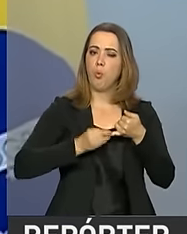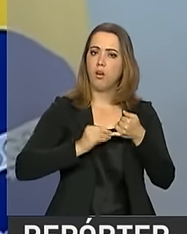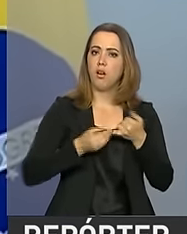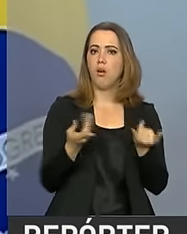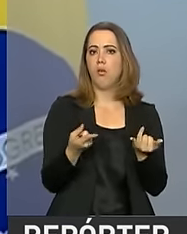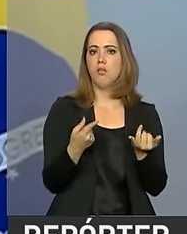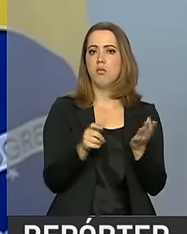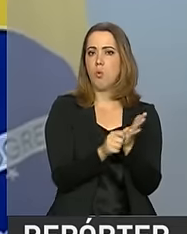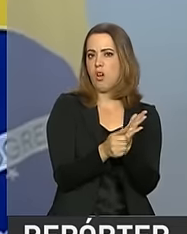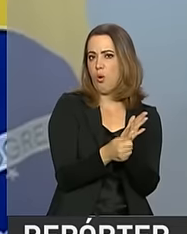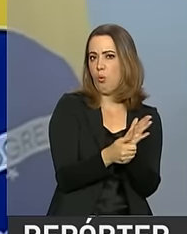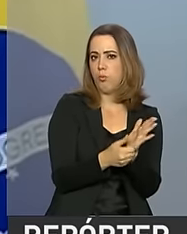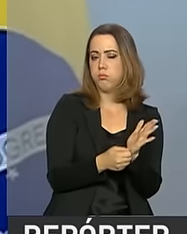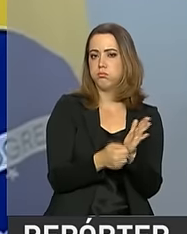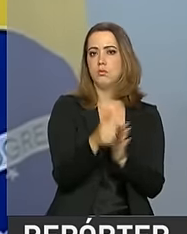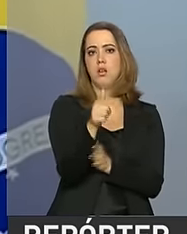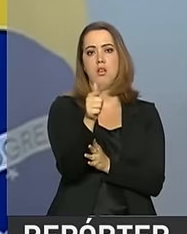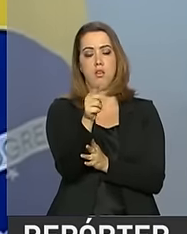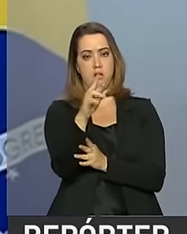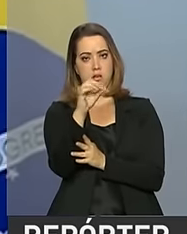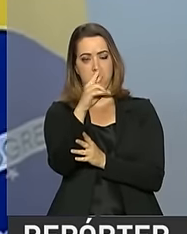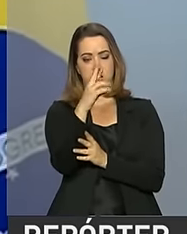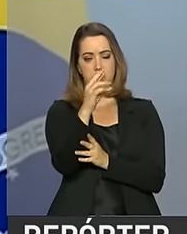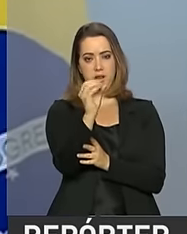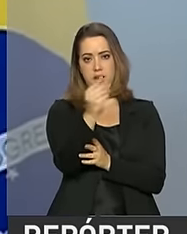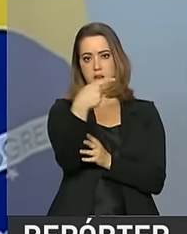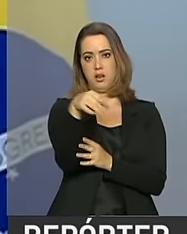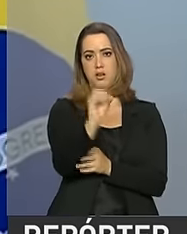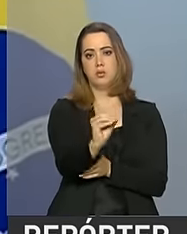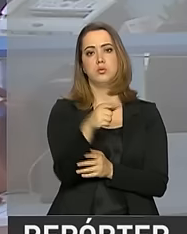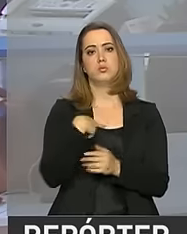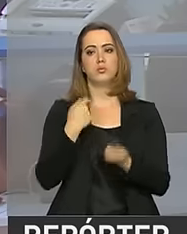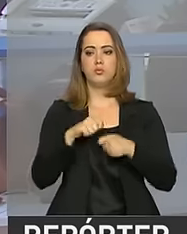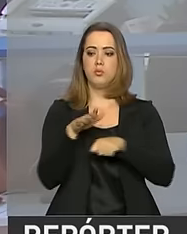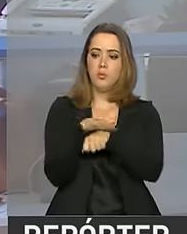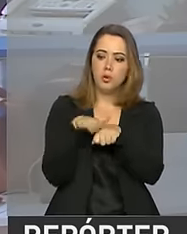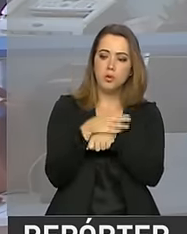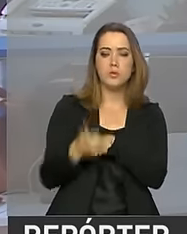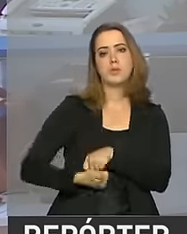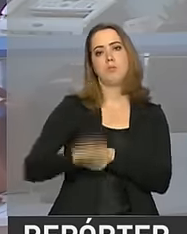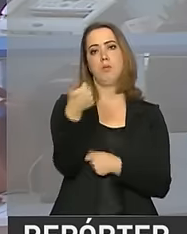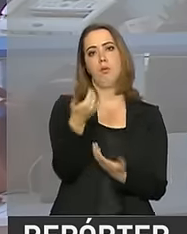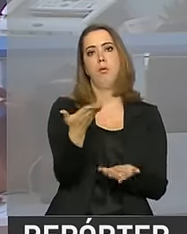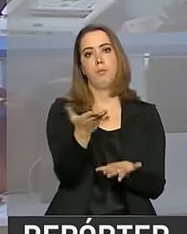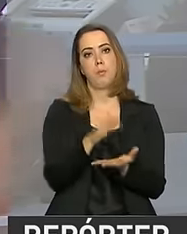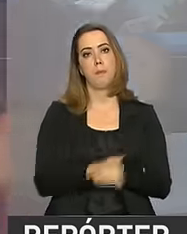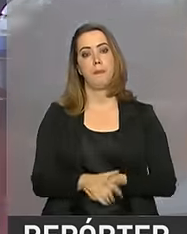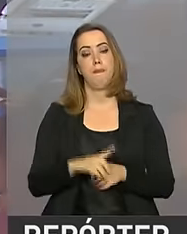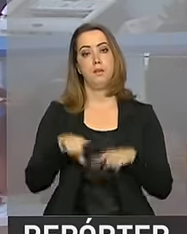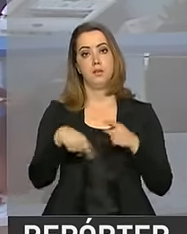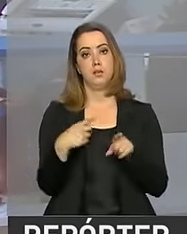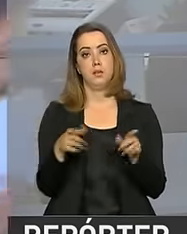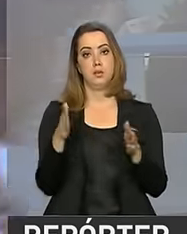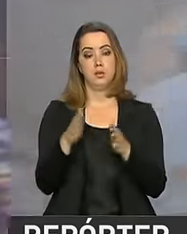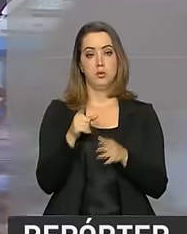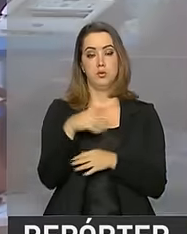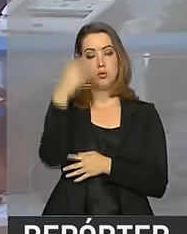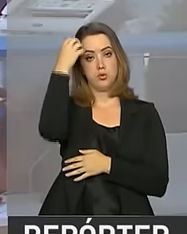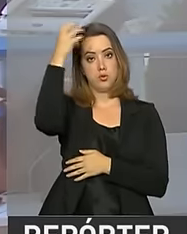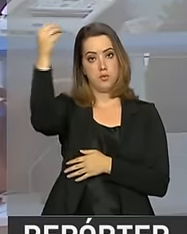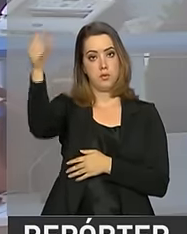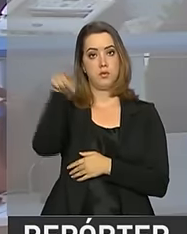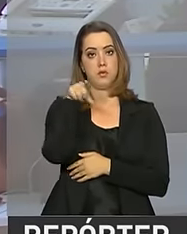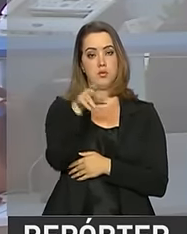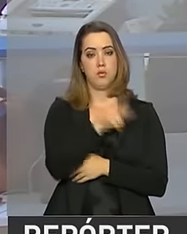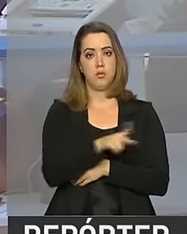melhor tratado nas discussões internacionais. E ainda durante a viagem à China, o presidente Michel Temer falou